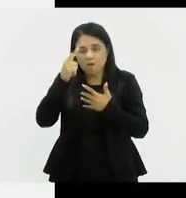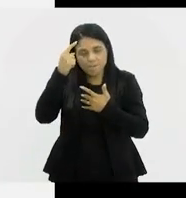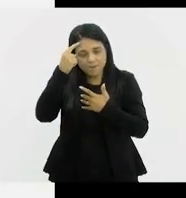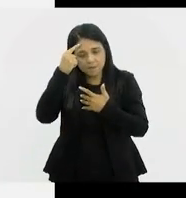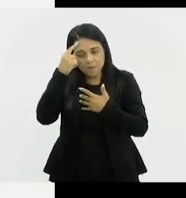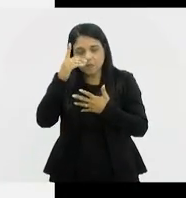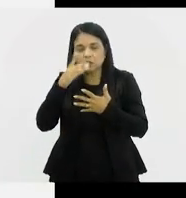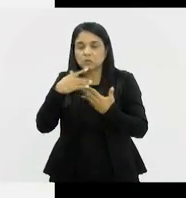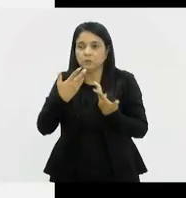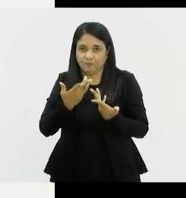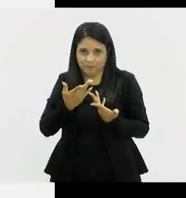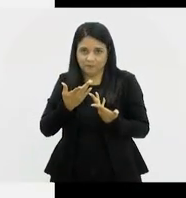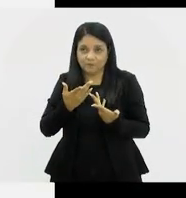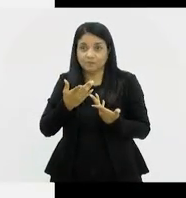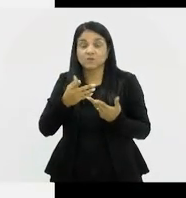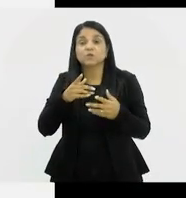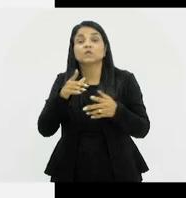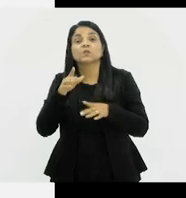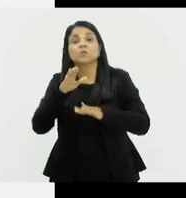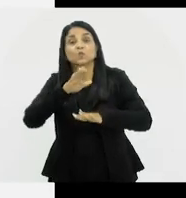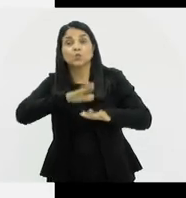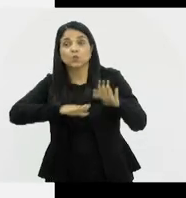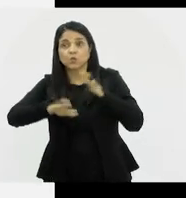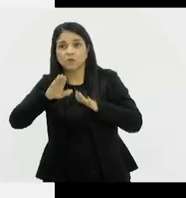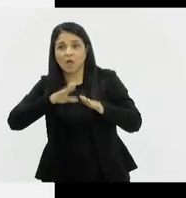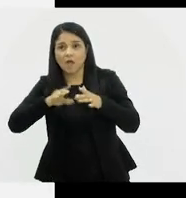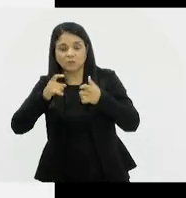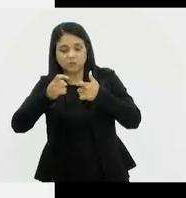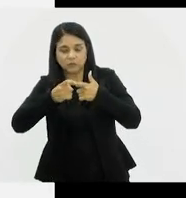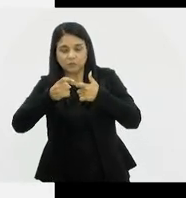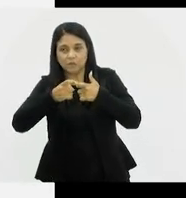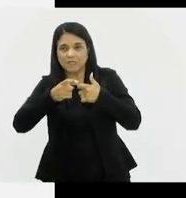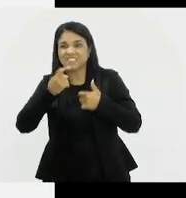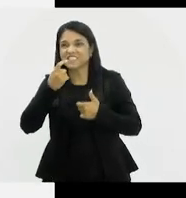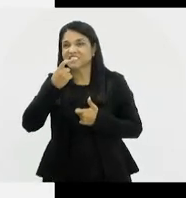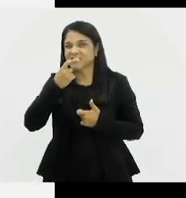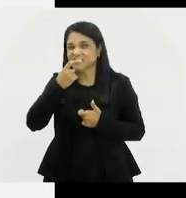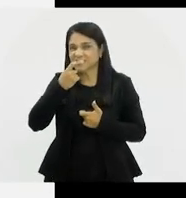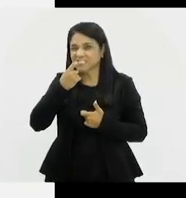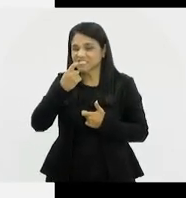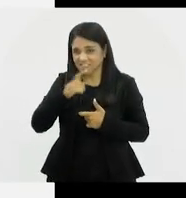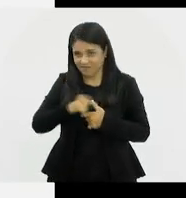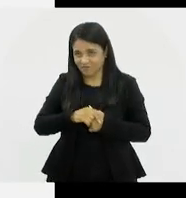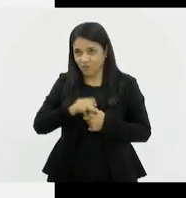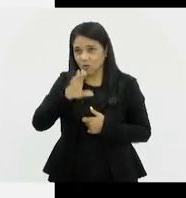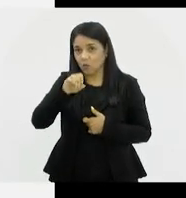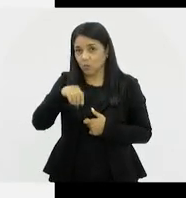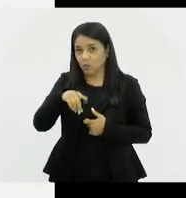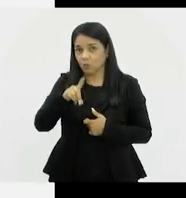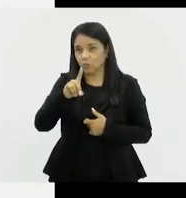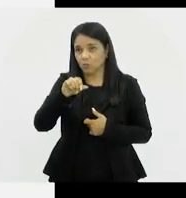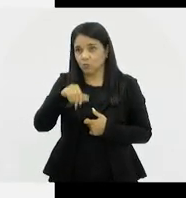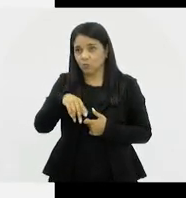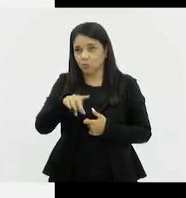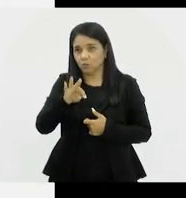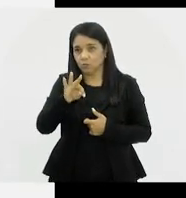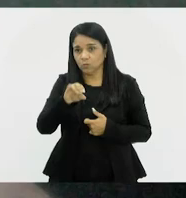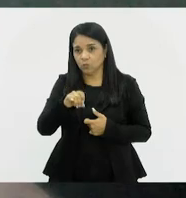Cuidados odontológicos. Nós somos aqui de Volta Redonda, com a CSN, que tinha um programa